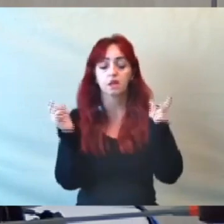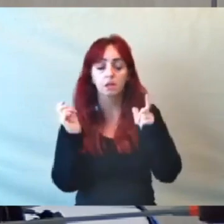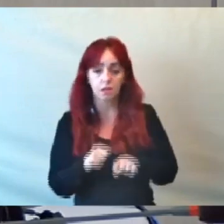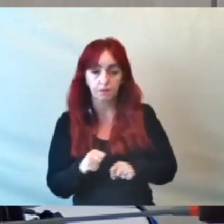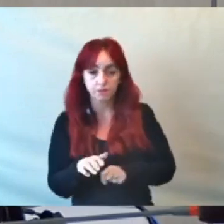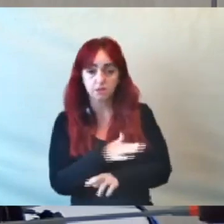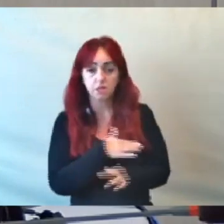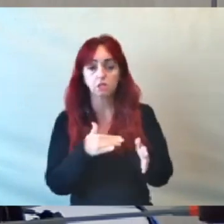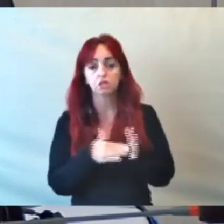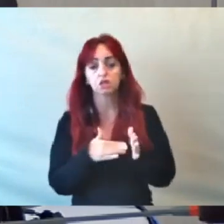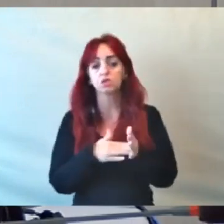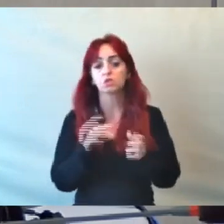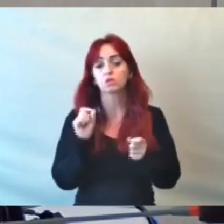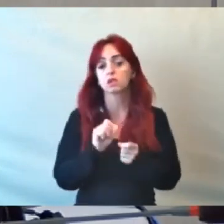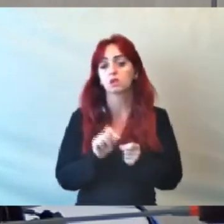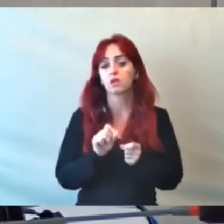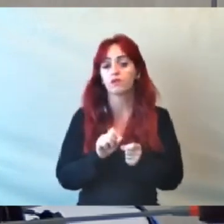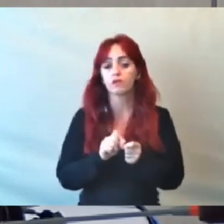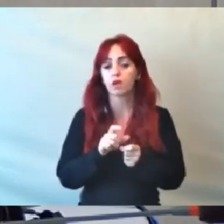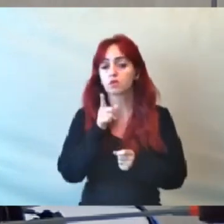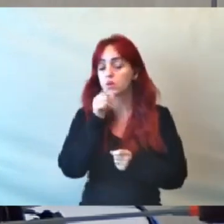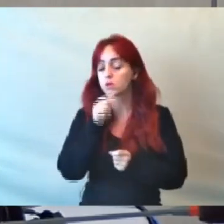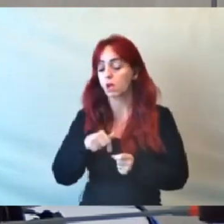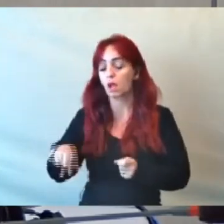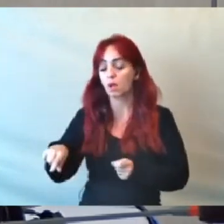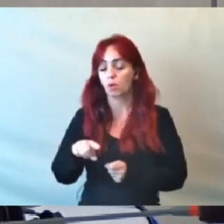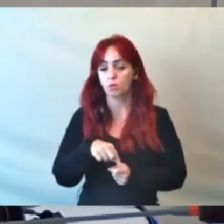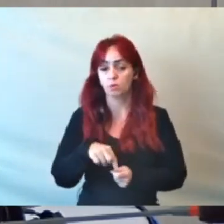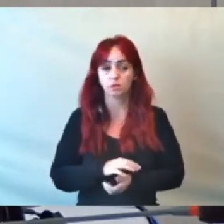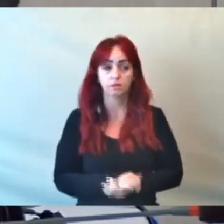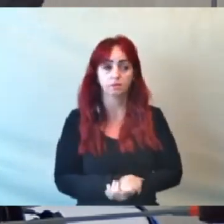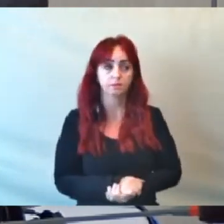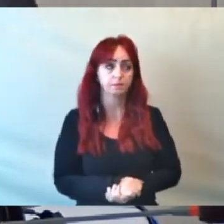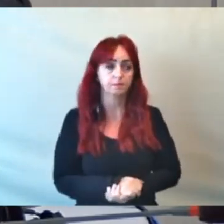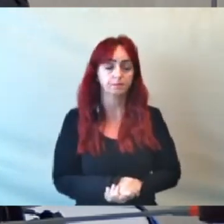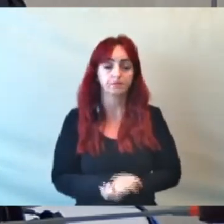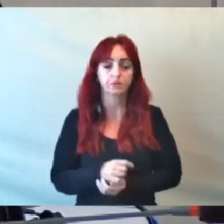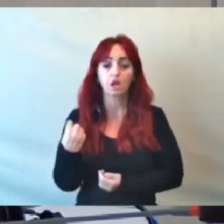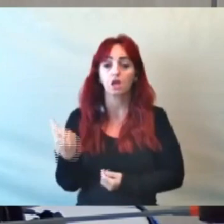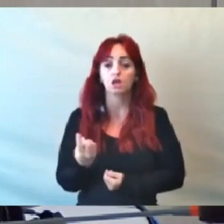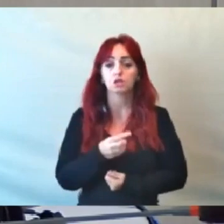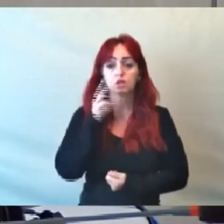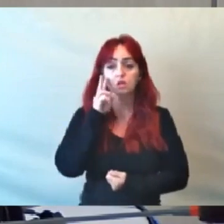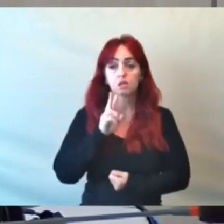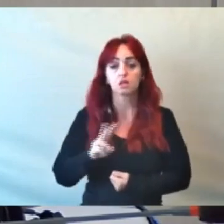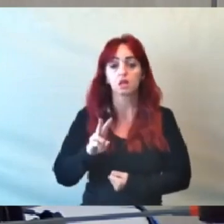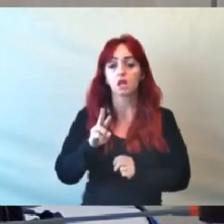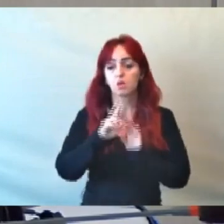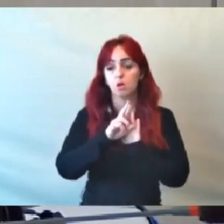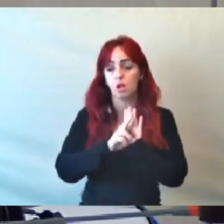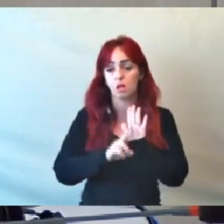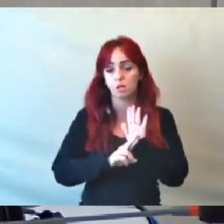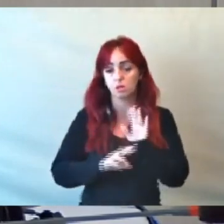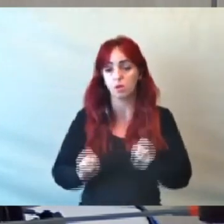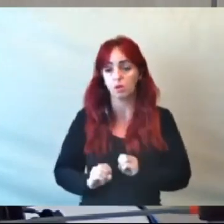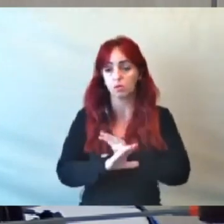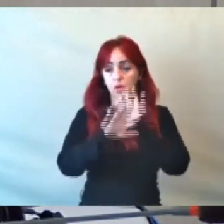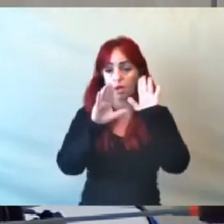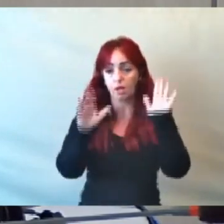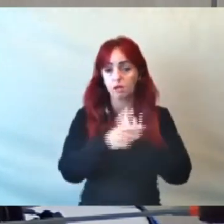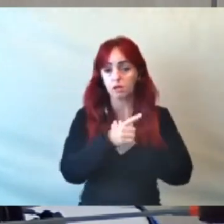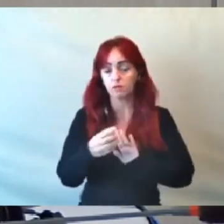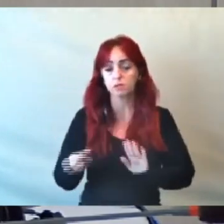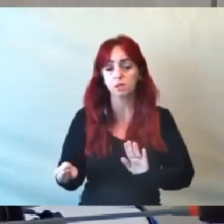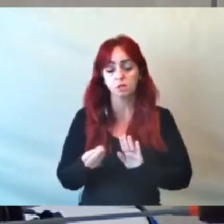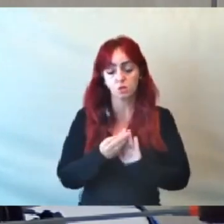da Lagoa da Pampulha. Quando a gente lê os relatórios tão claros que vocês colocam, nos bate a dúvida